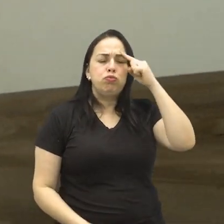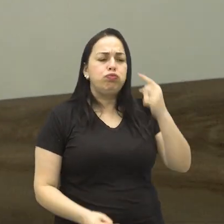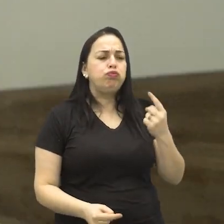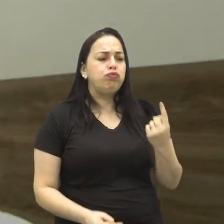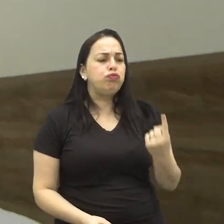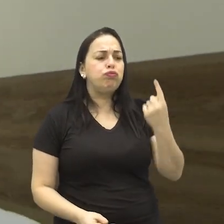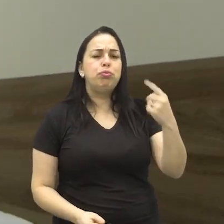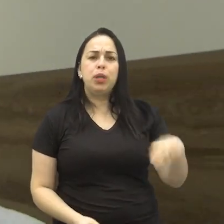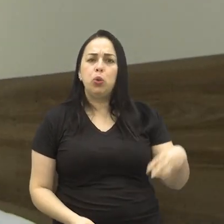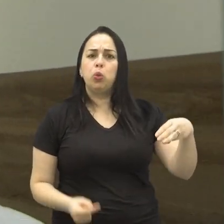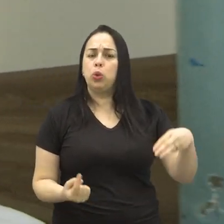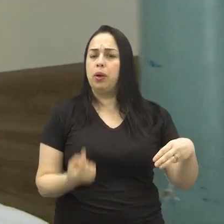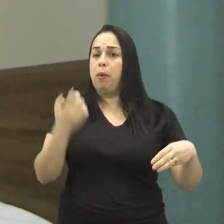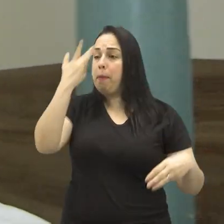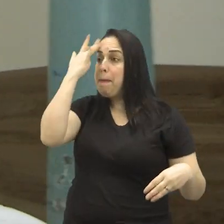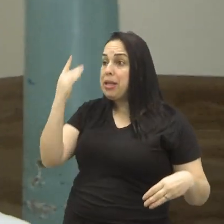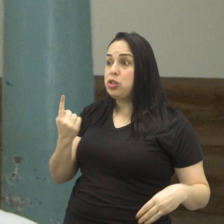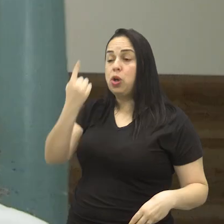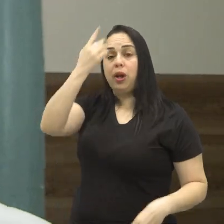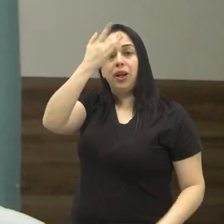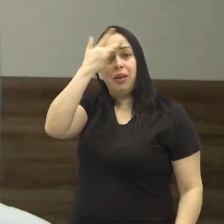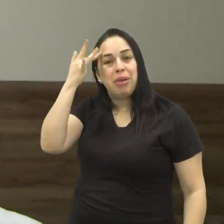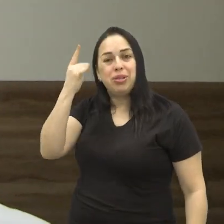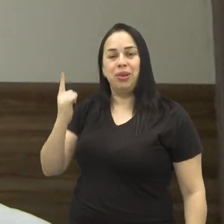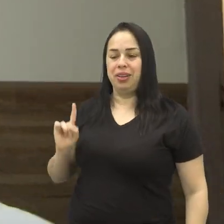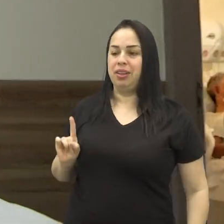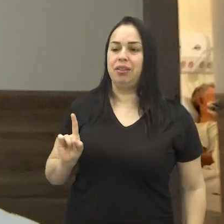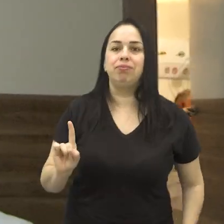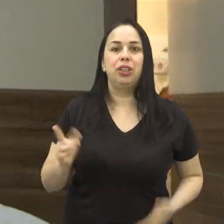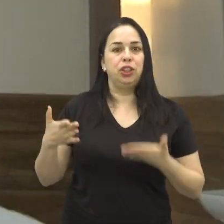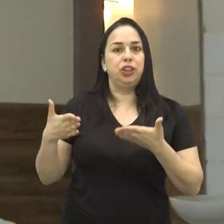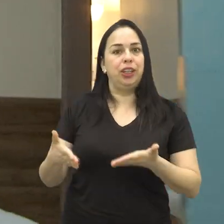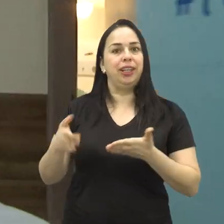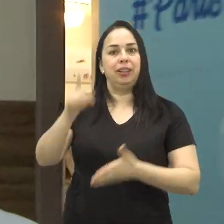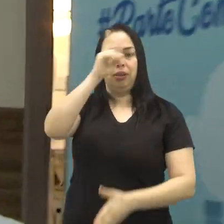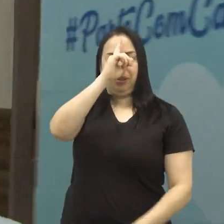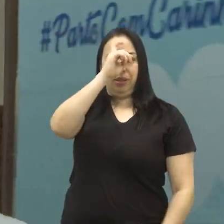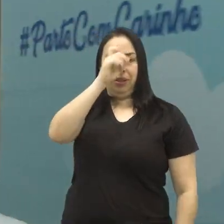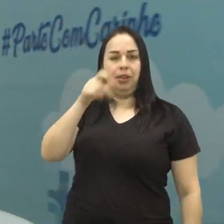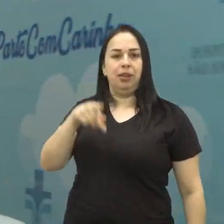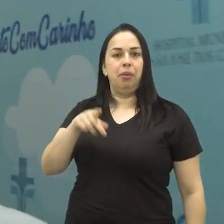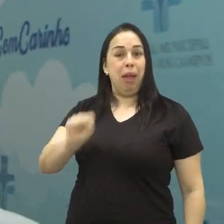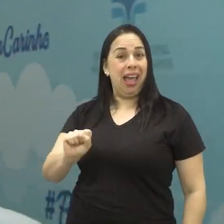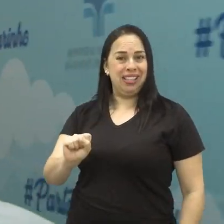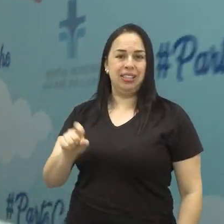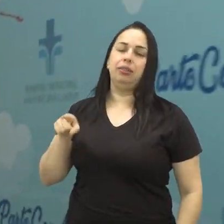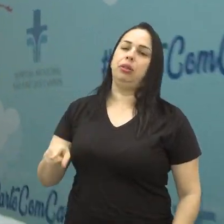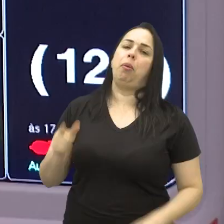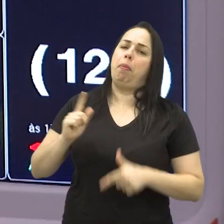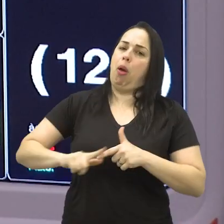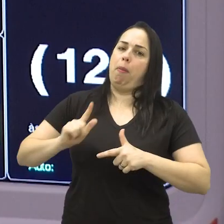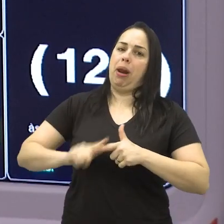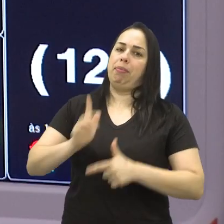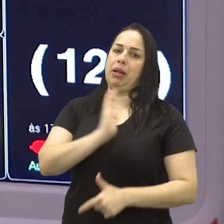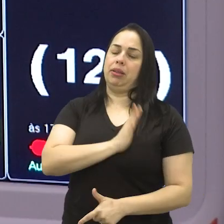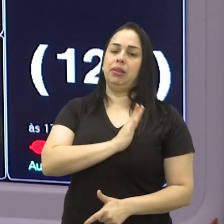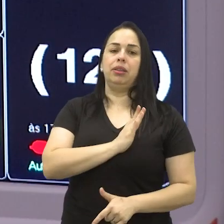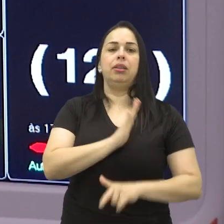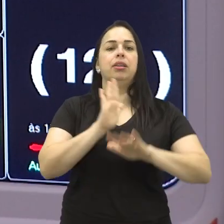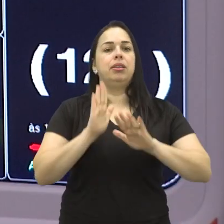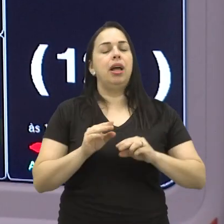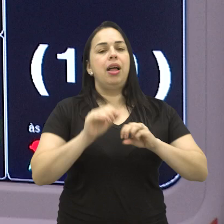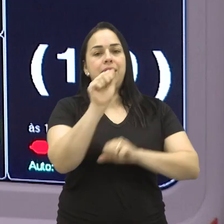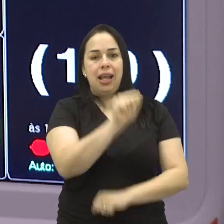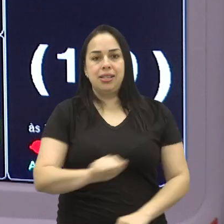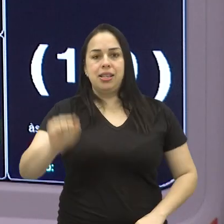uma pessoa dá entrada em um pronto-socorro do Sistema Único de Saúde por emergência cardíaca no Brasil. O